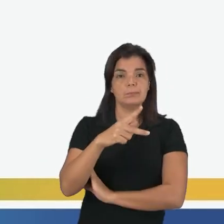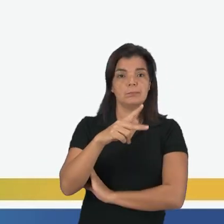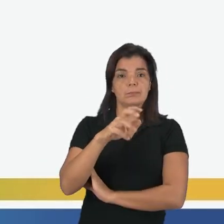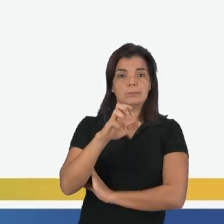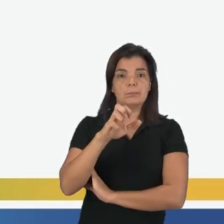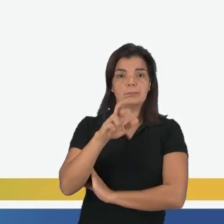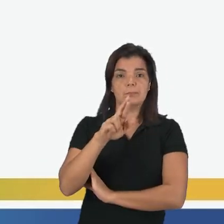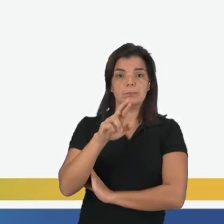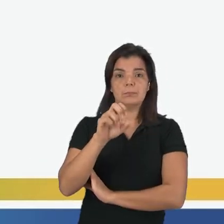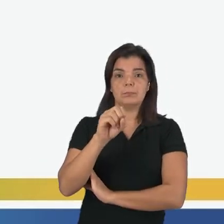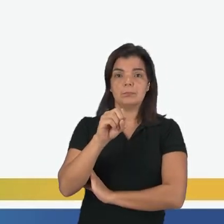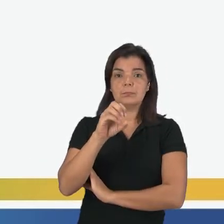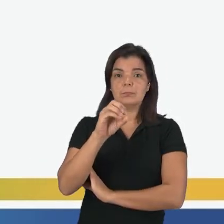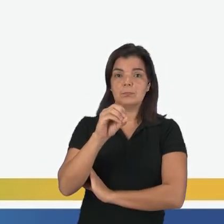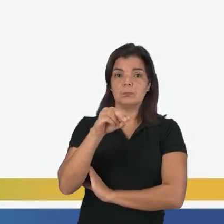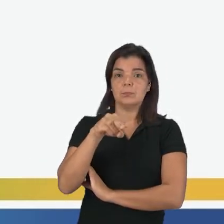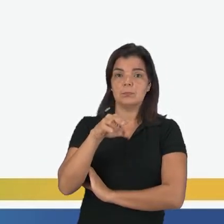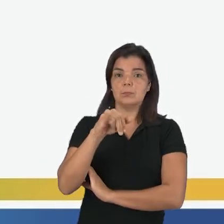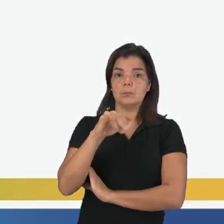de linguagem?